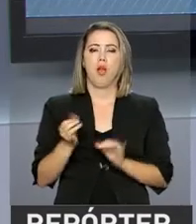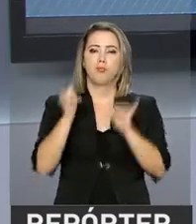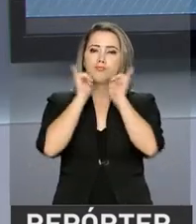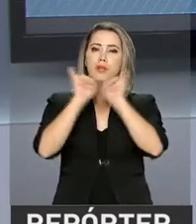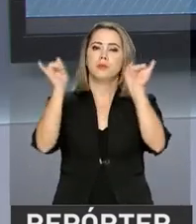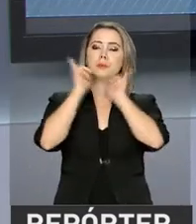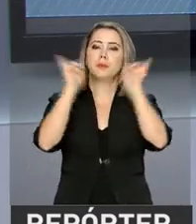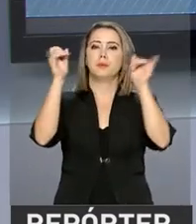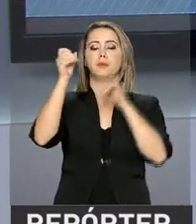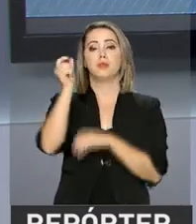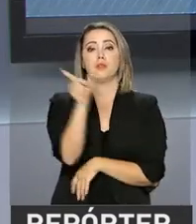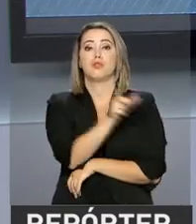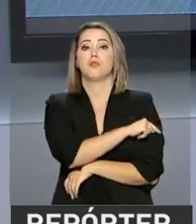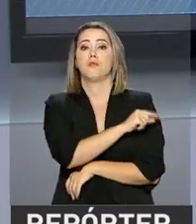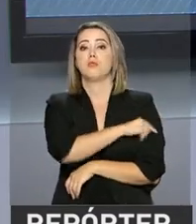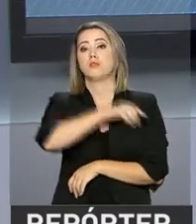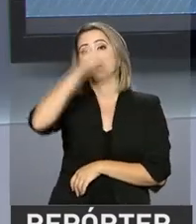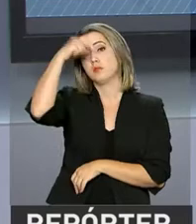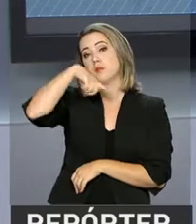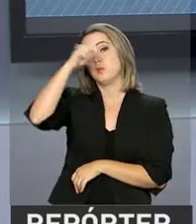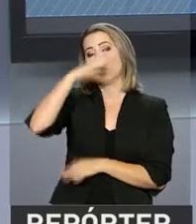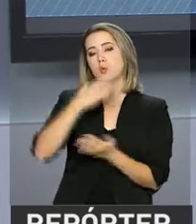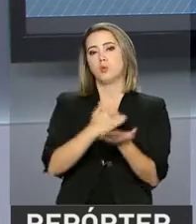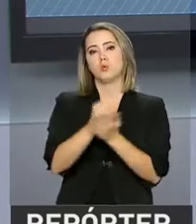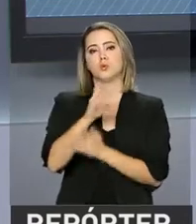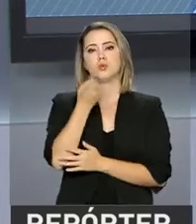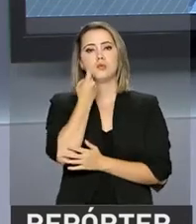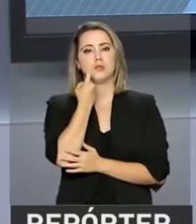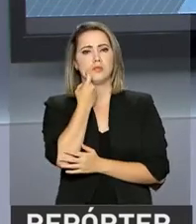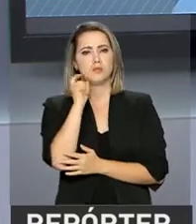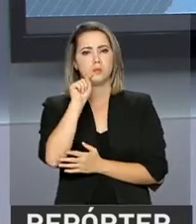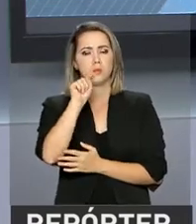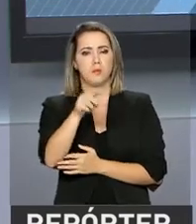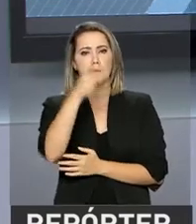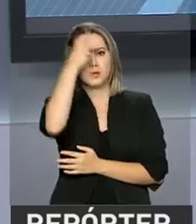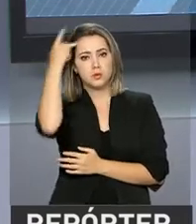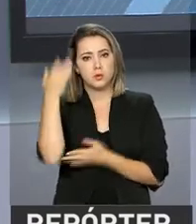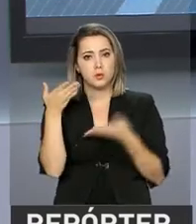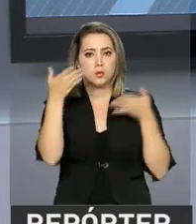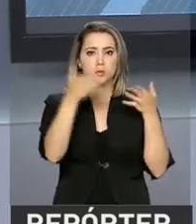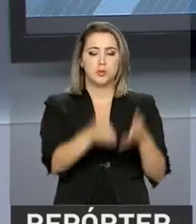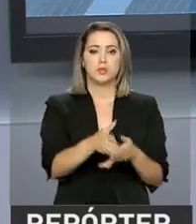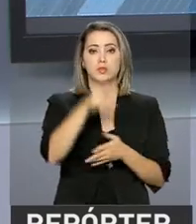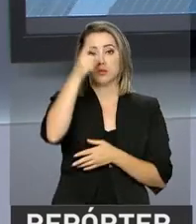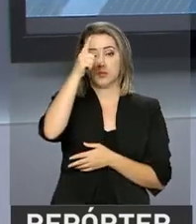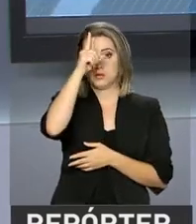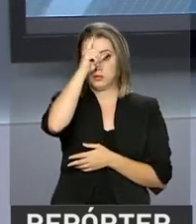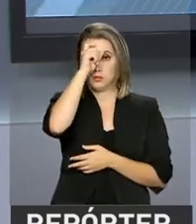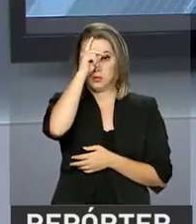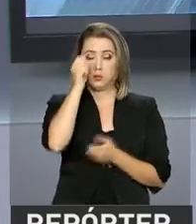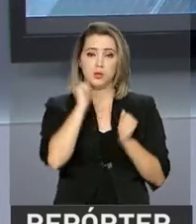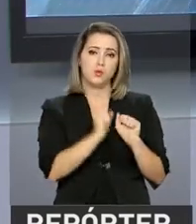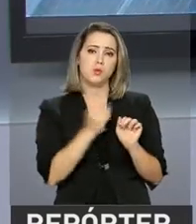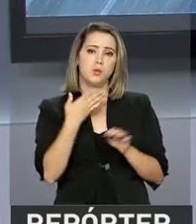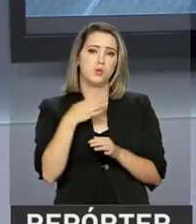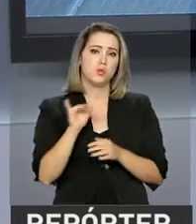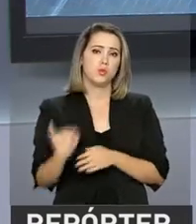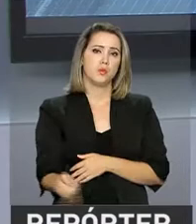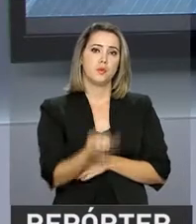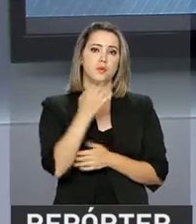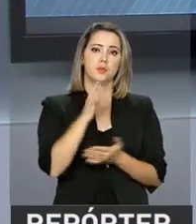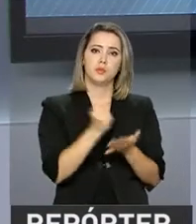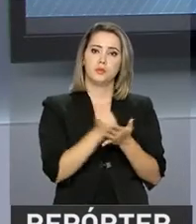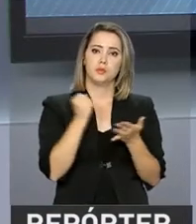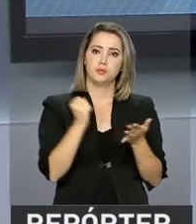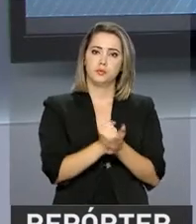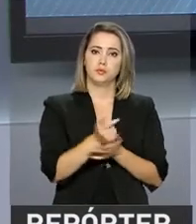de vacinação contra a gripe segue até a próxima sexta-feira. E quem comparecer aos postos de saúde pode aproveitar para atualizar o cartão